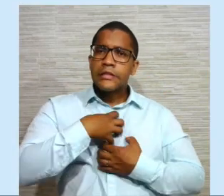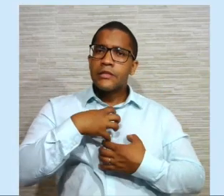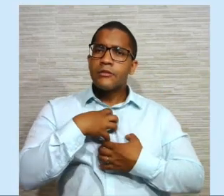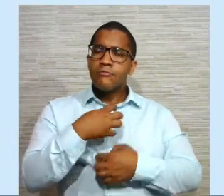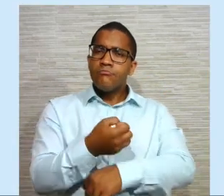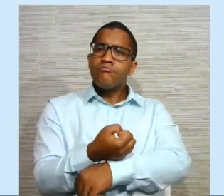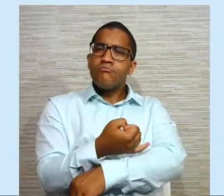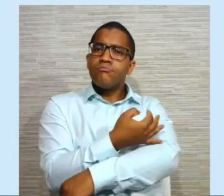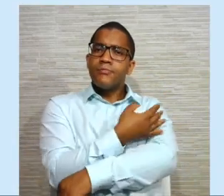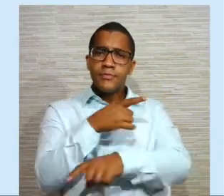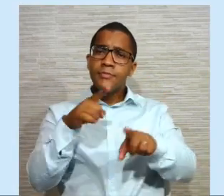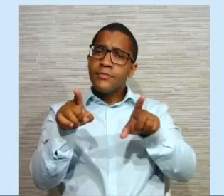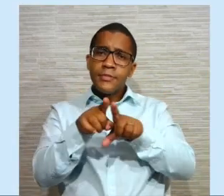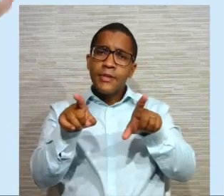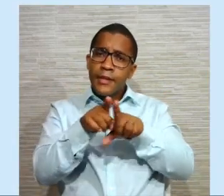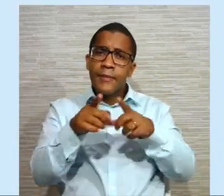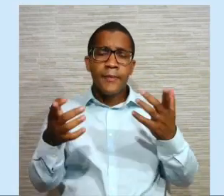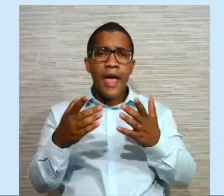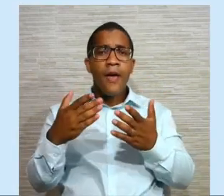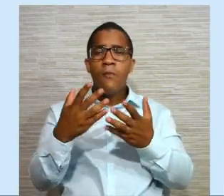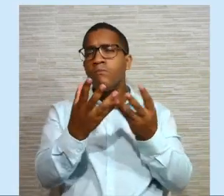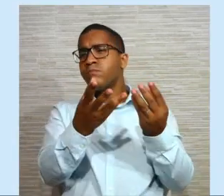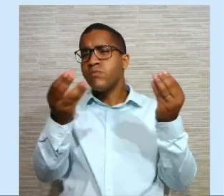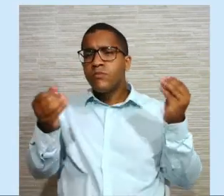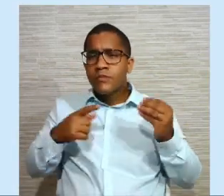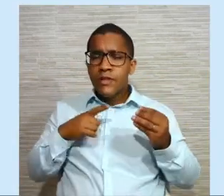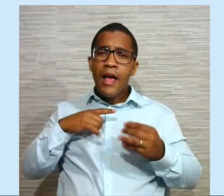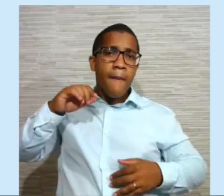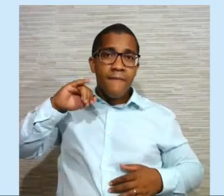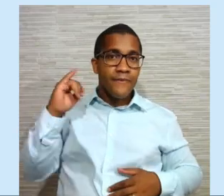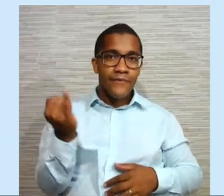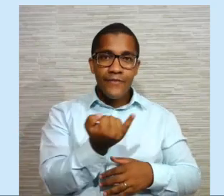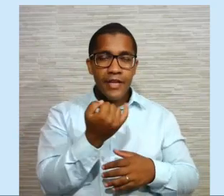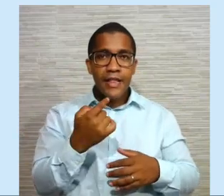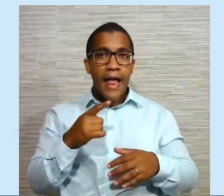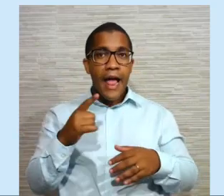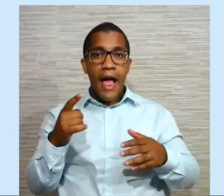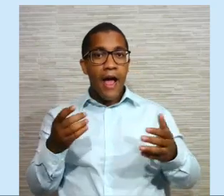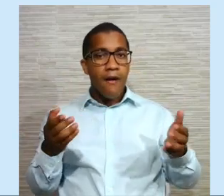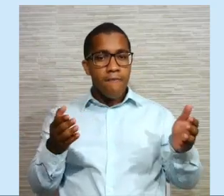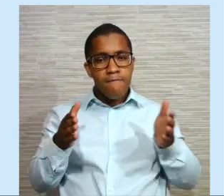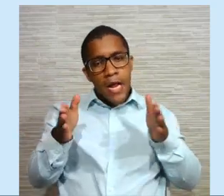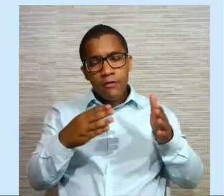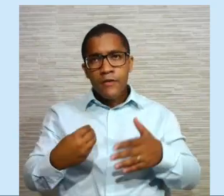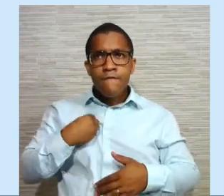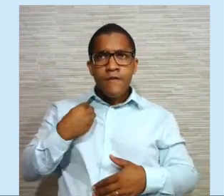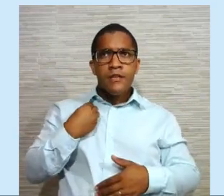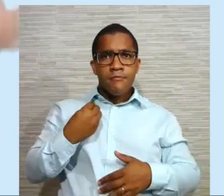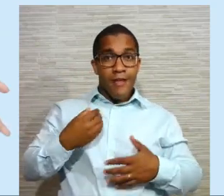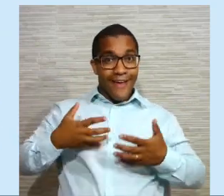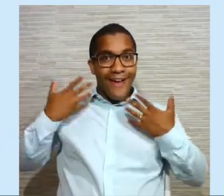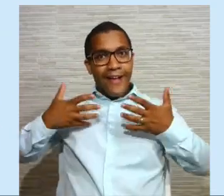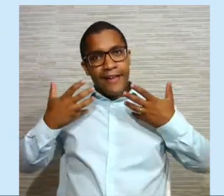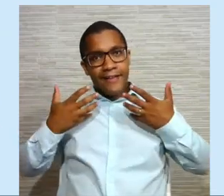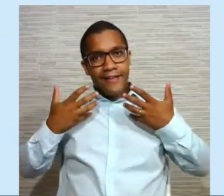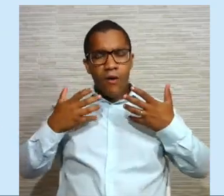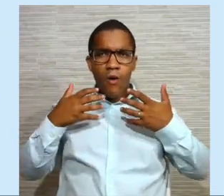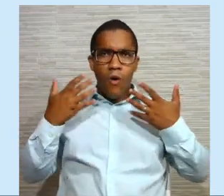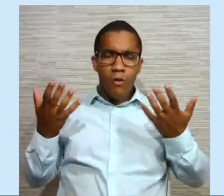suas emoções. Então muitos artistas eles aproveitam o momento que eles vivem, sejam de alegria ou de